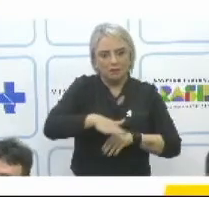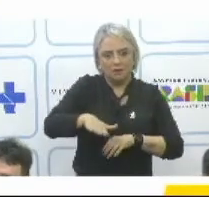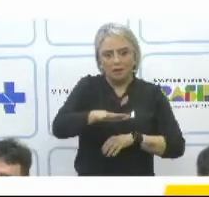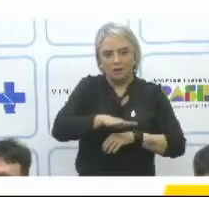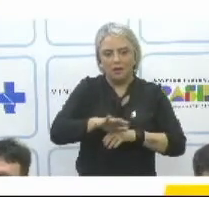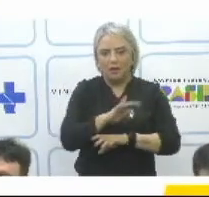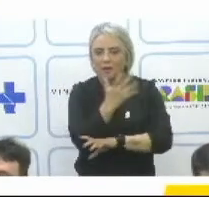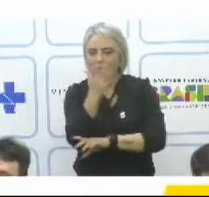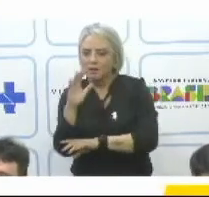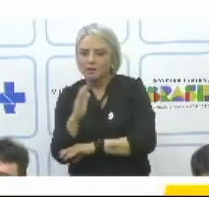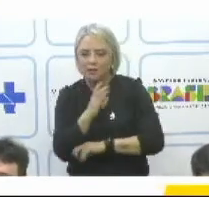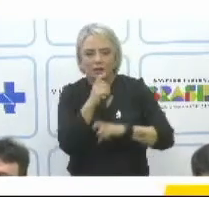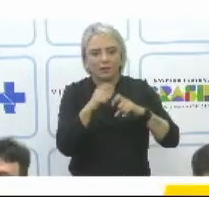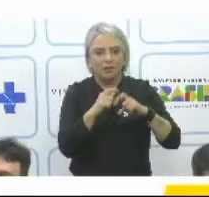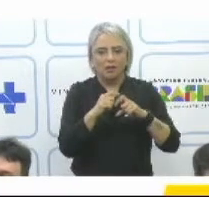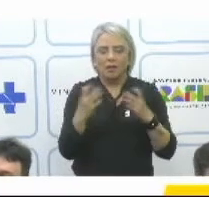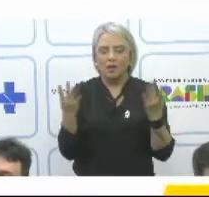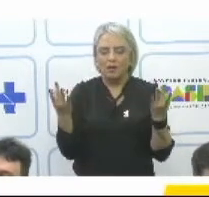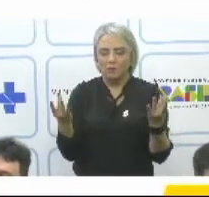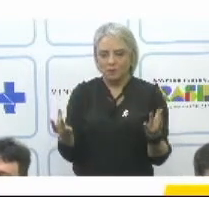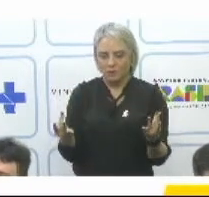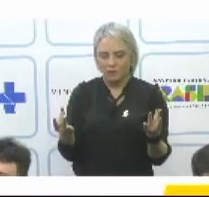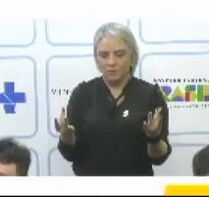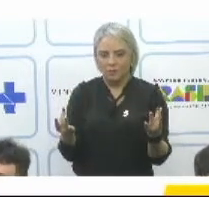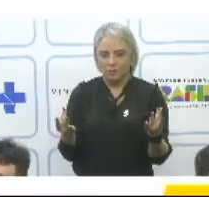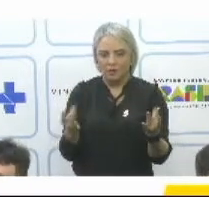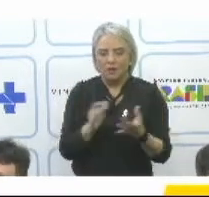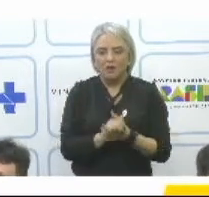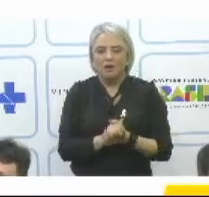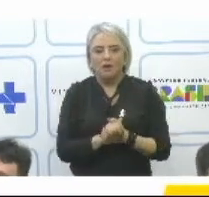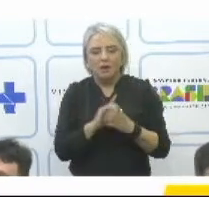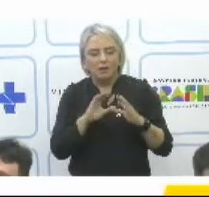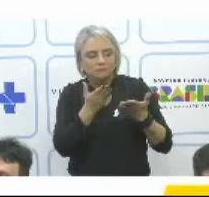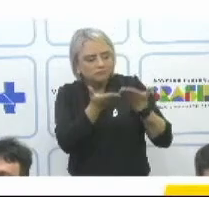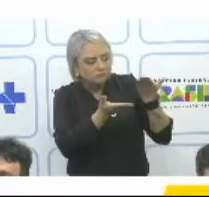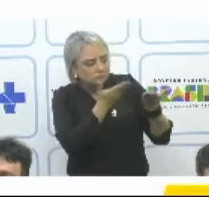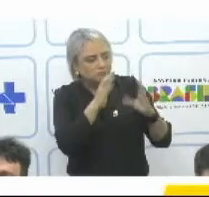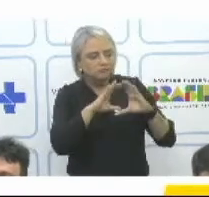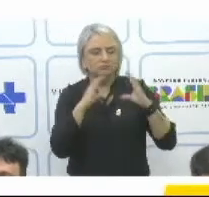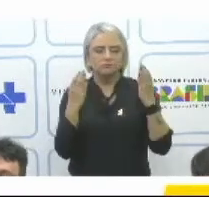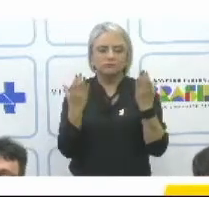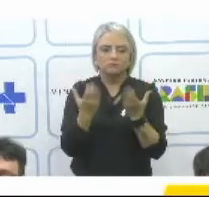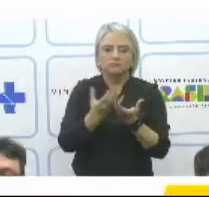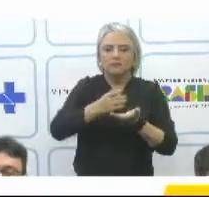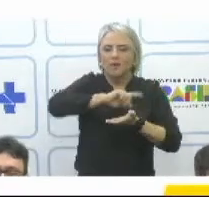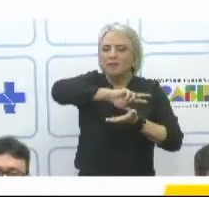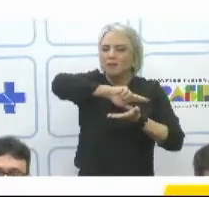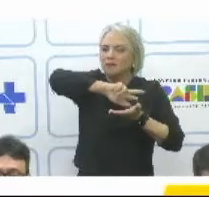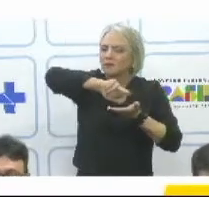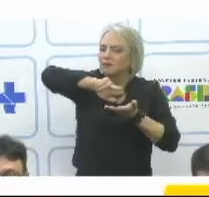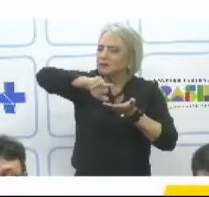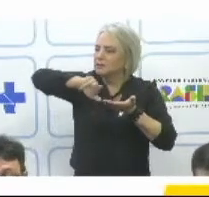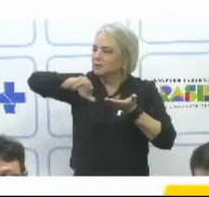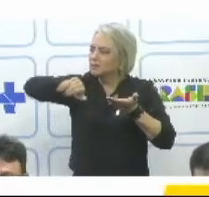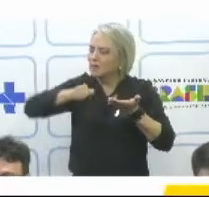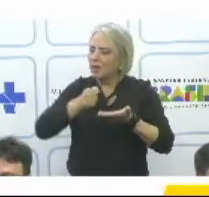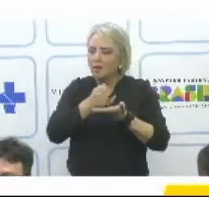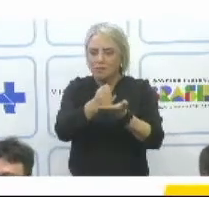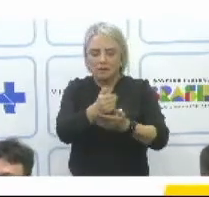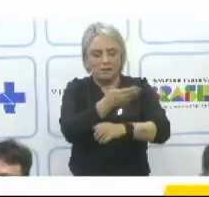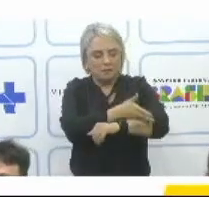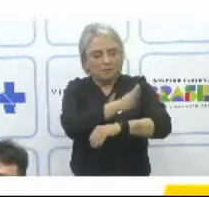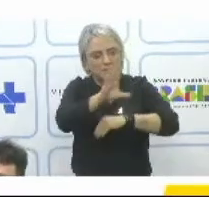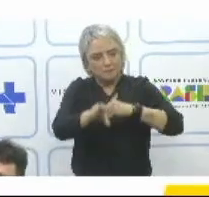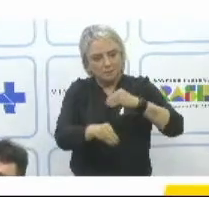plantas medicinais, yoga, né, atendimento em grupo. Então a gente tem uma ampla oferta hoje de